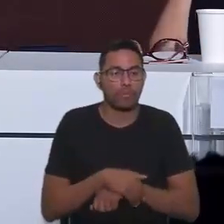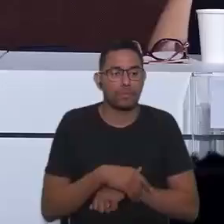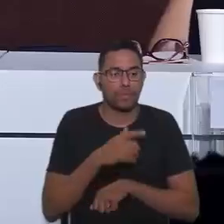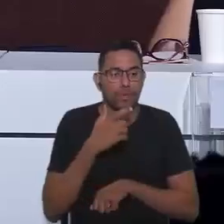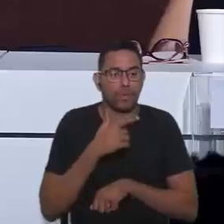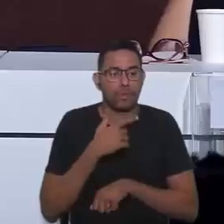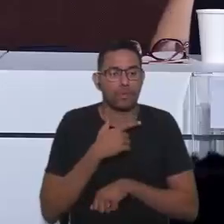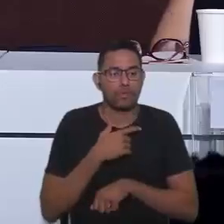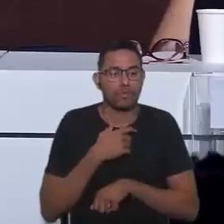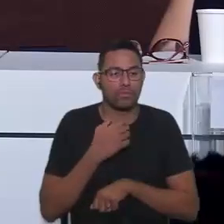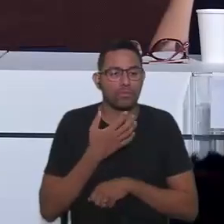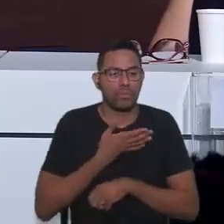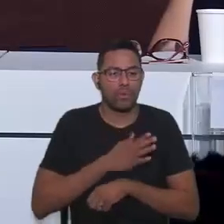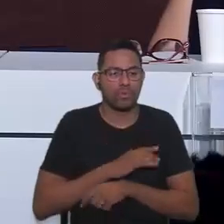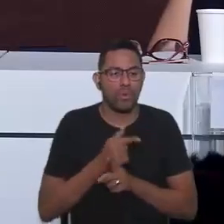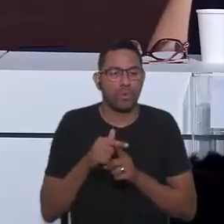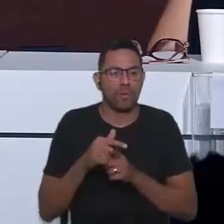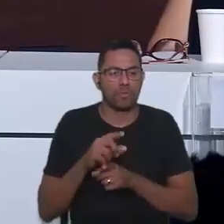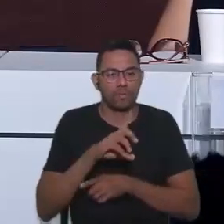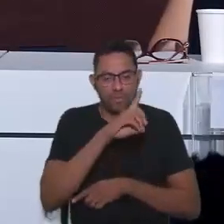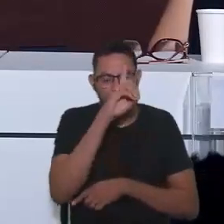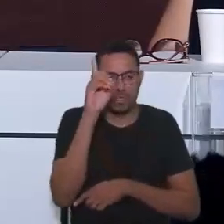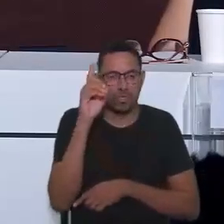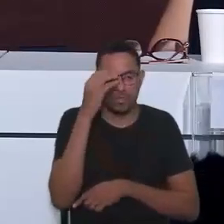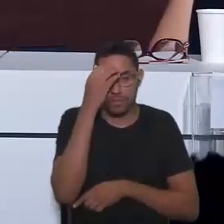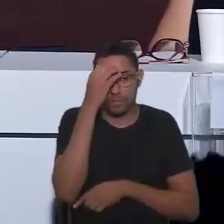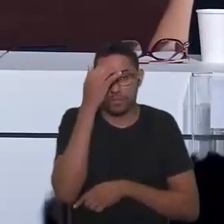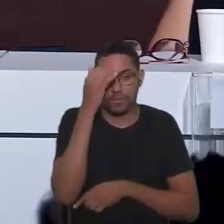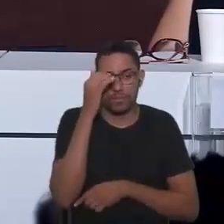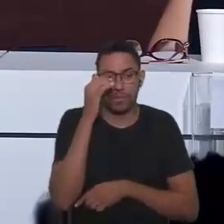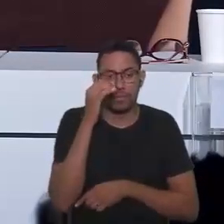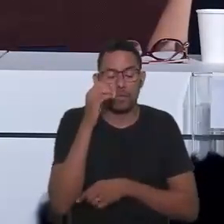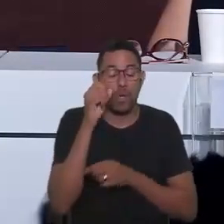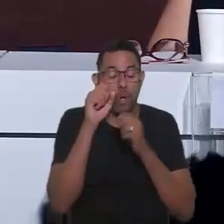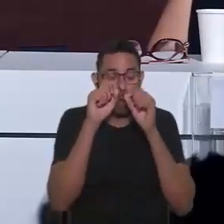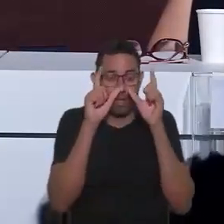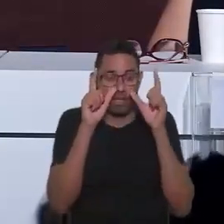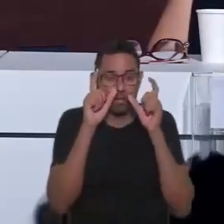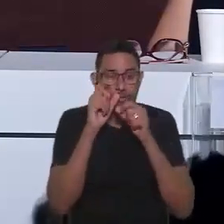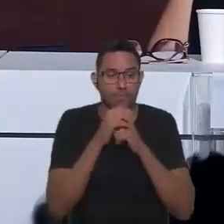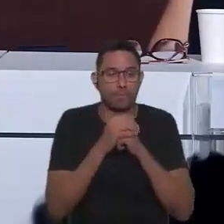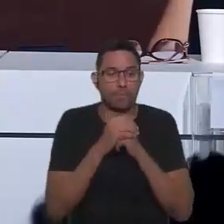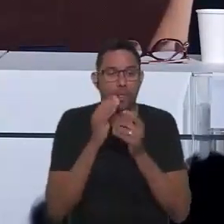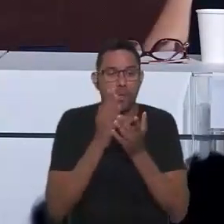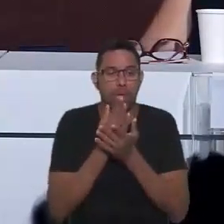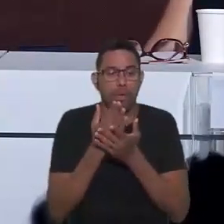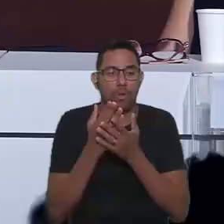mim se tornou insuportável, assim, que durante o dia em que eu estaria acordado, há